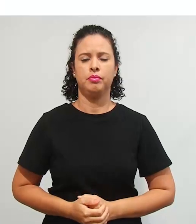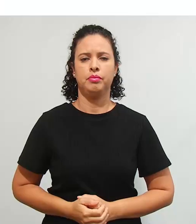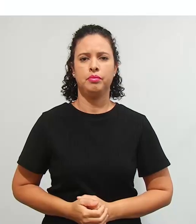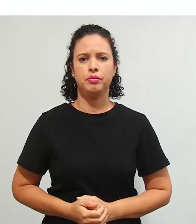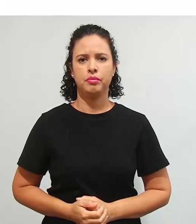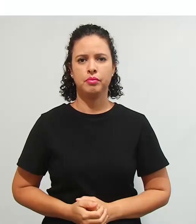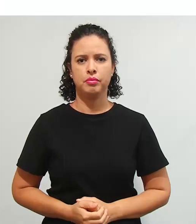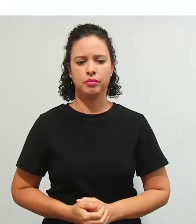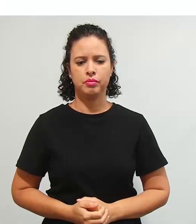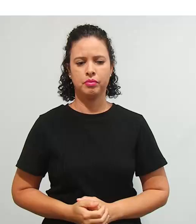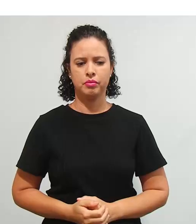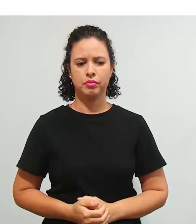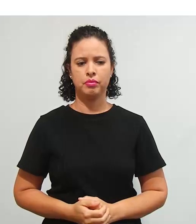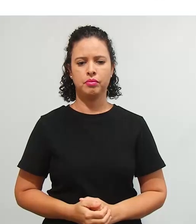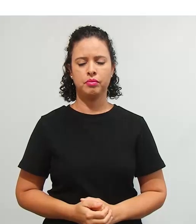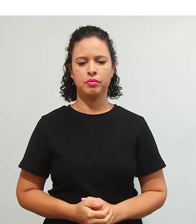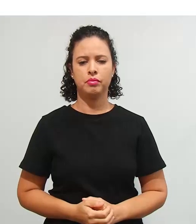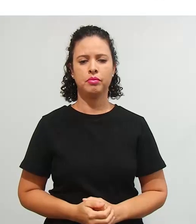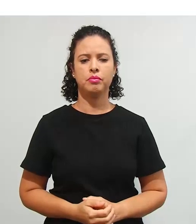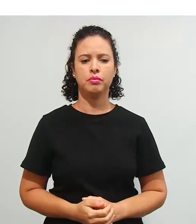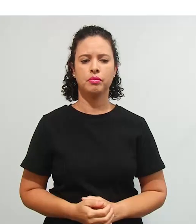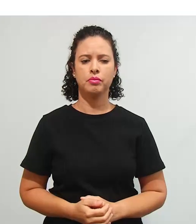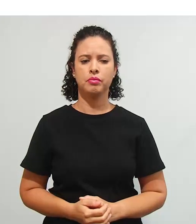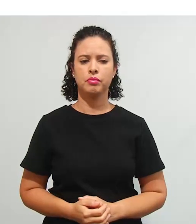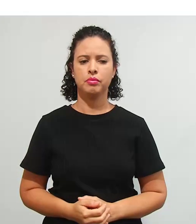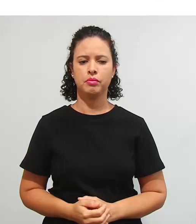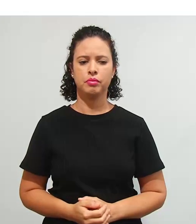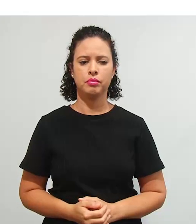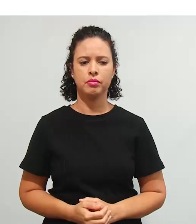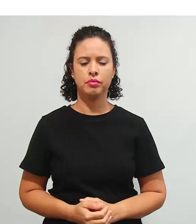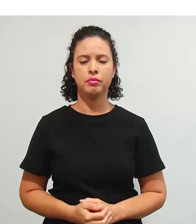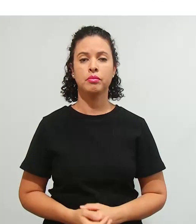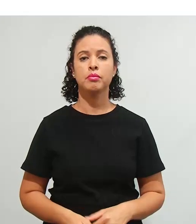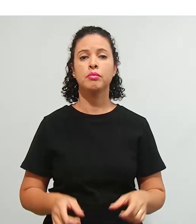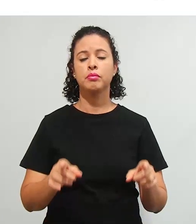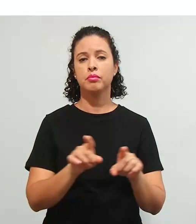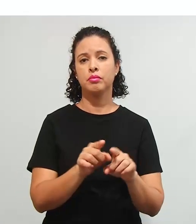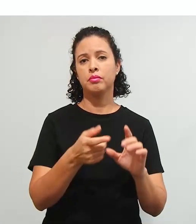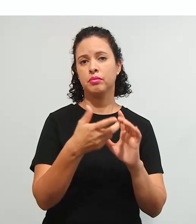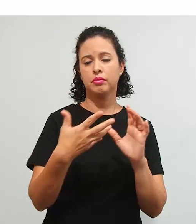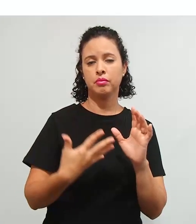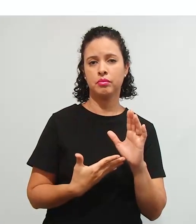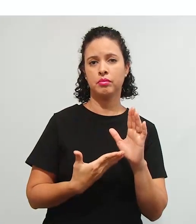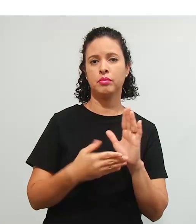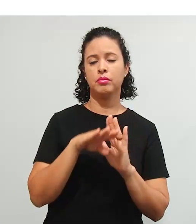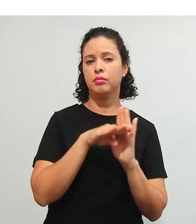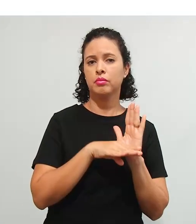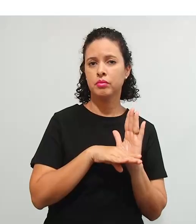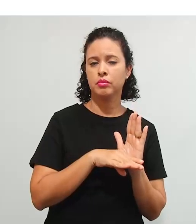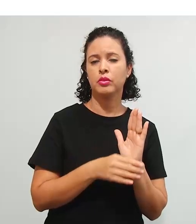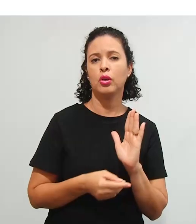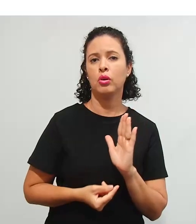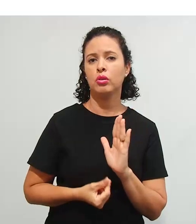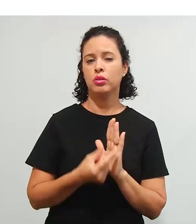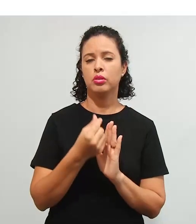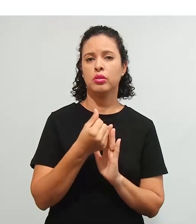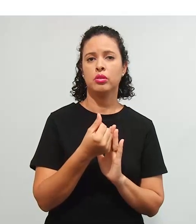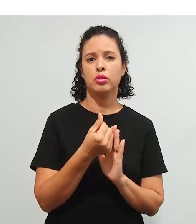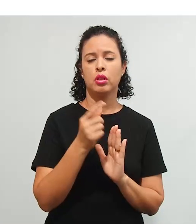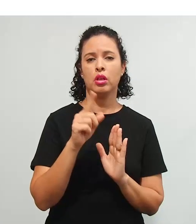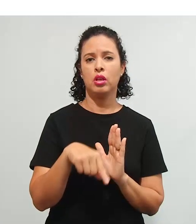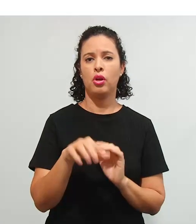bom? Continuando aqui, temos também a classificação da receita orçamentária